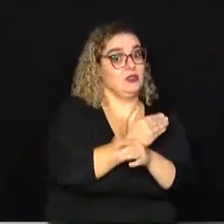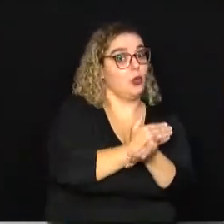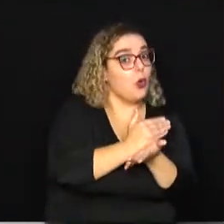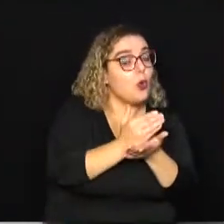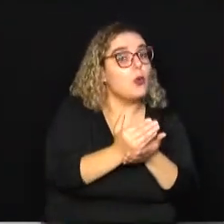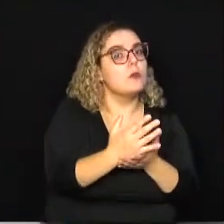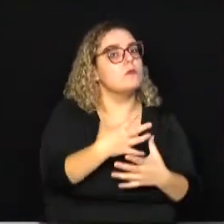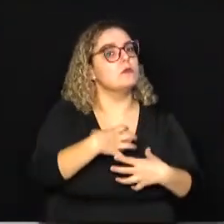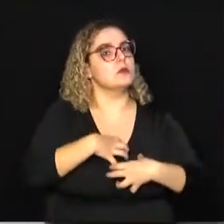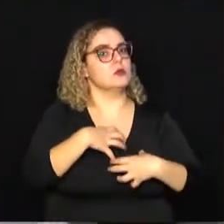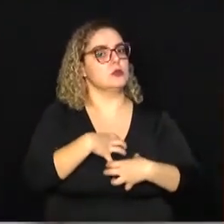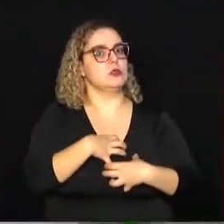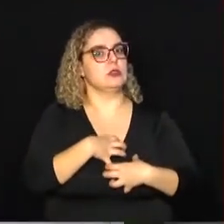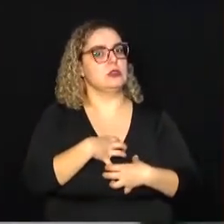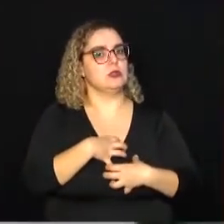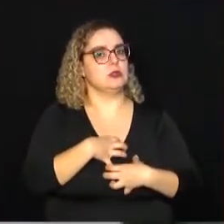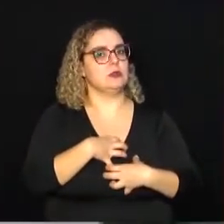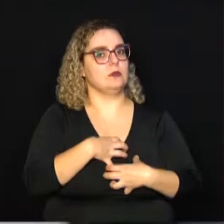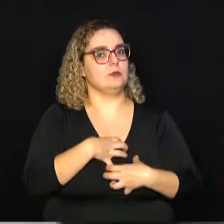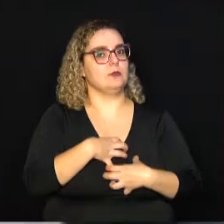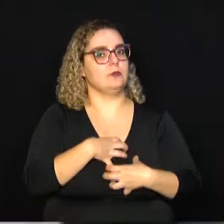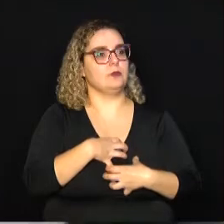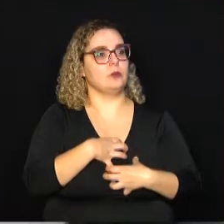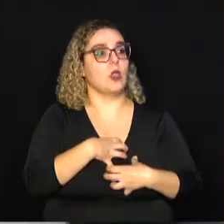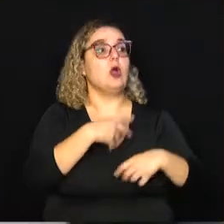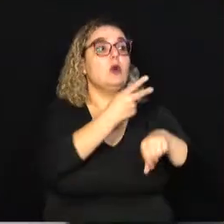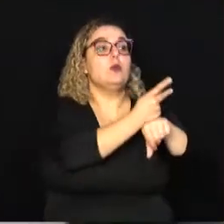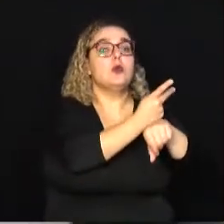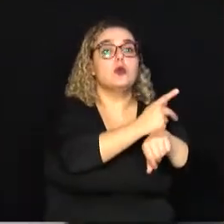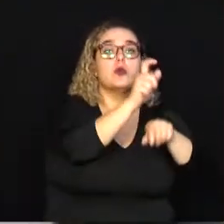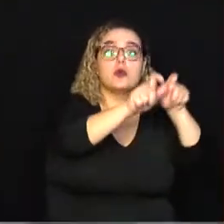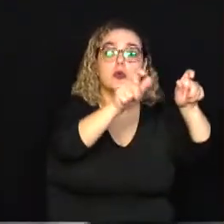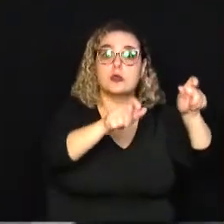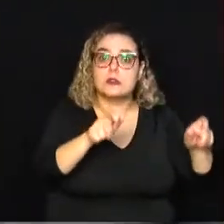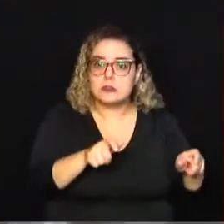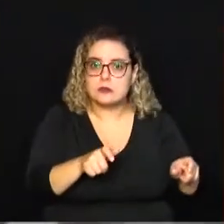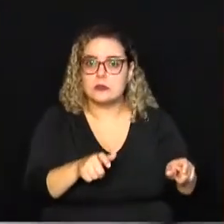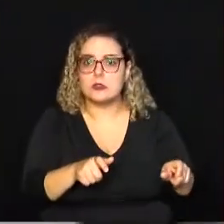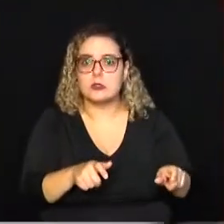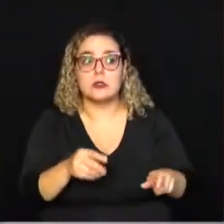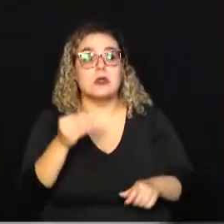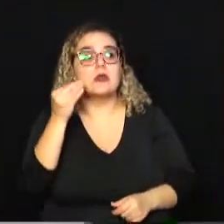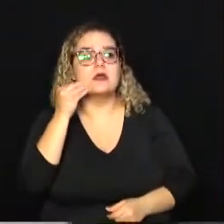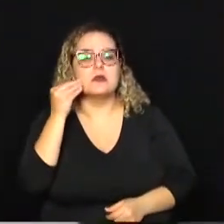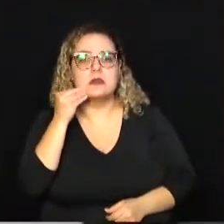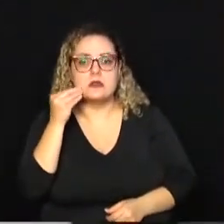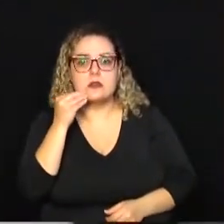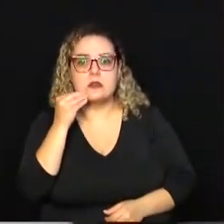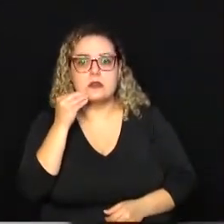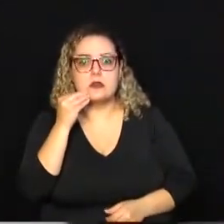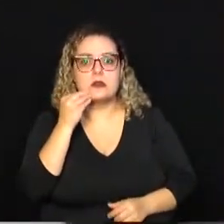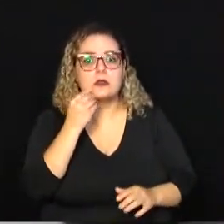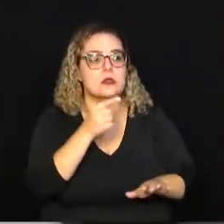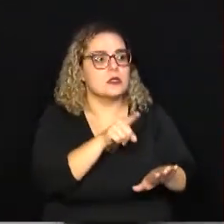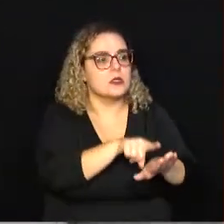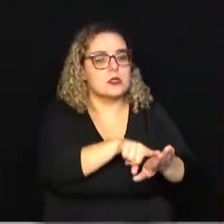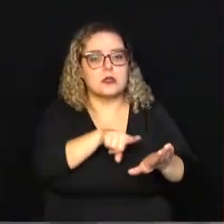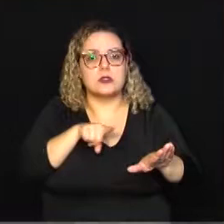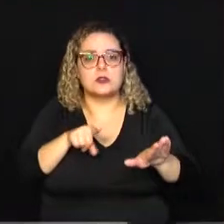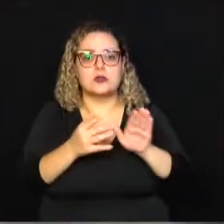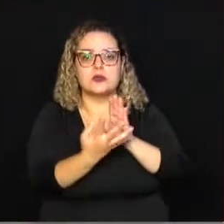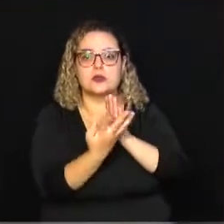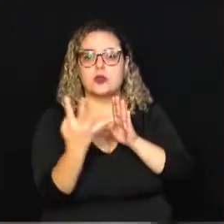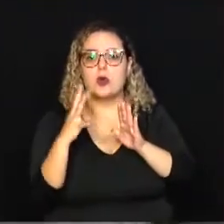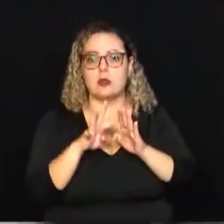sintomas, vão atrás dessas pessoas e testam essas pessoas e isolam essas pessoas. Medidas